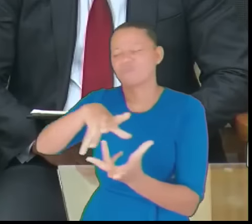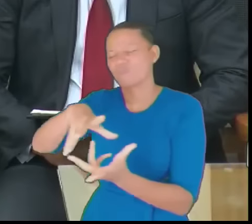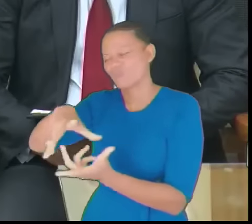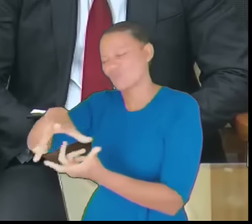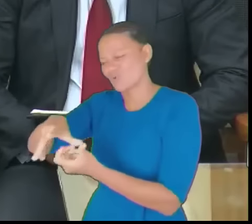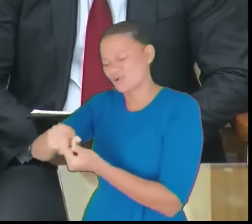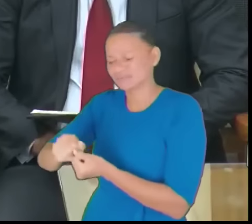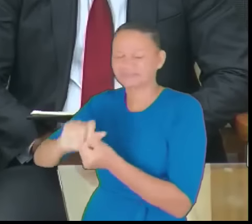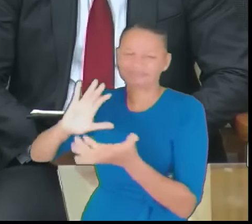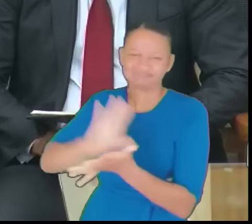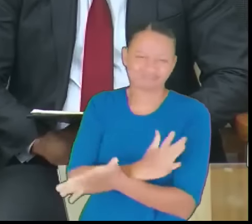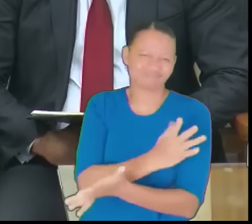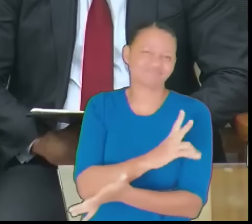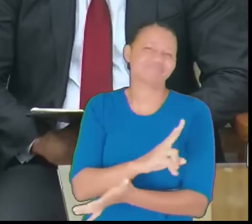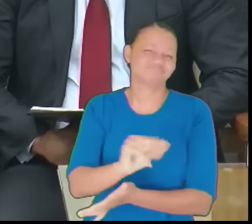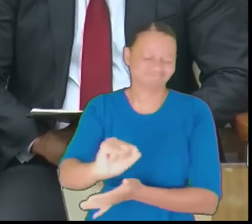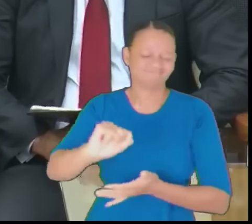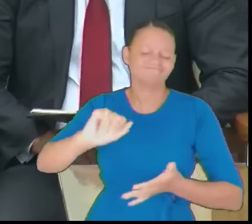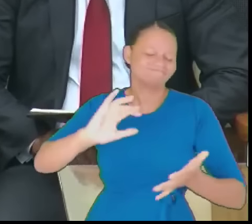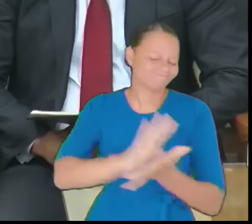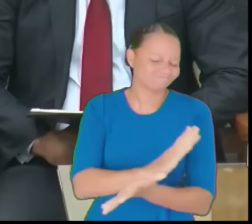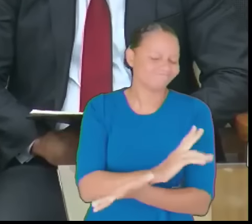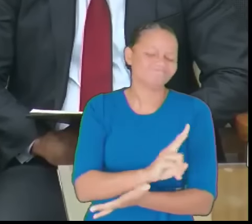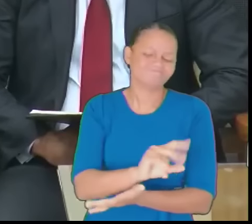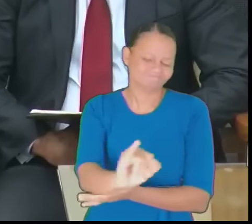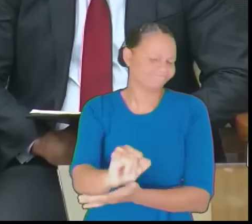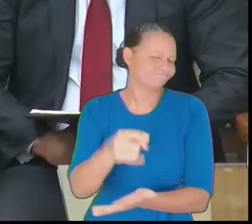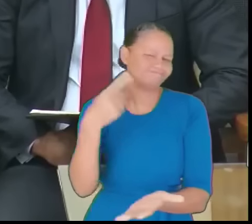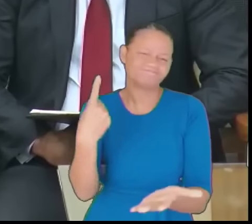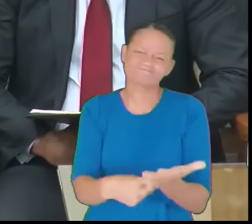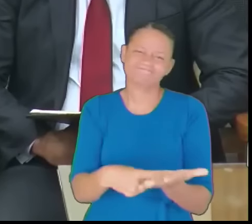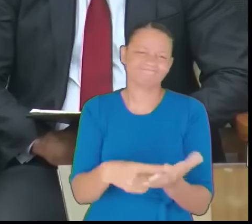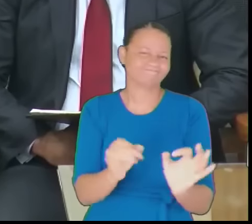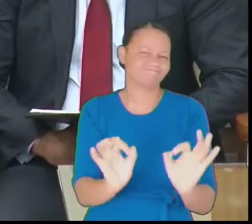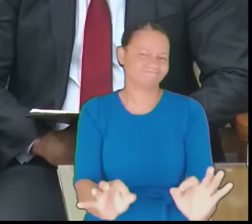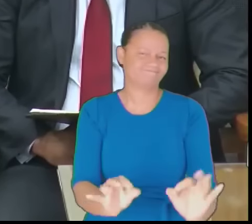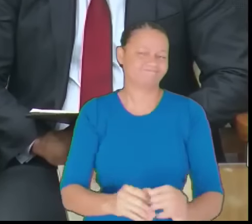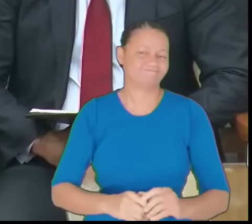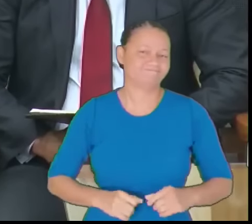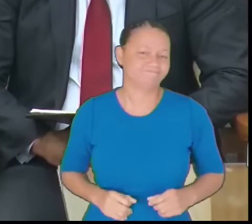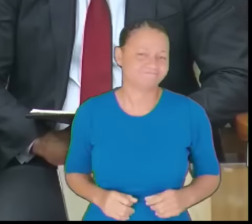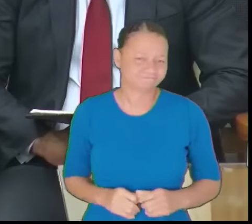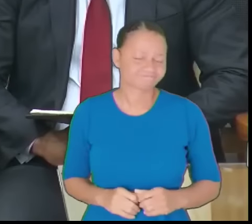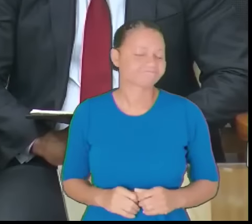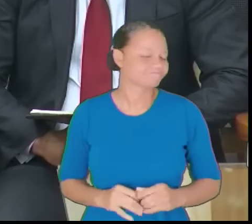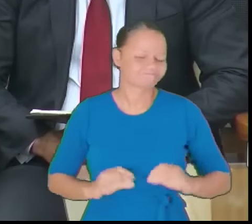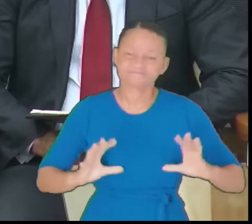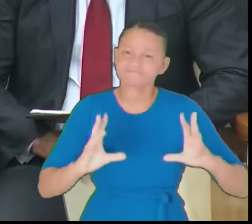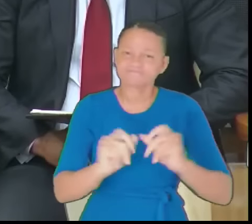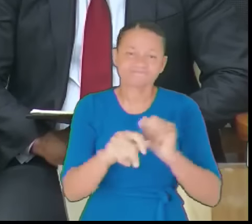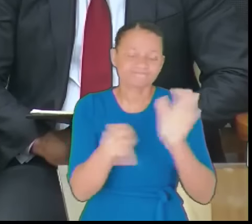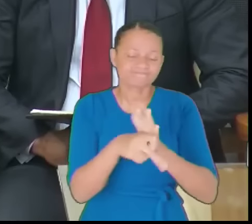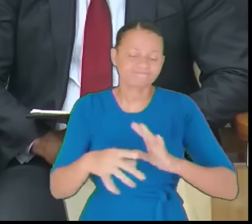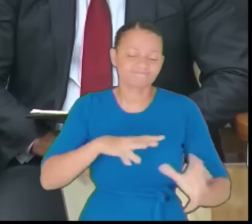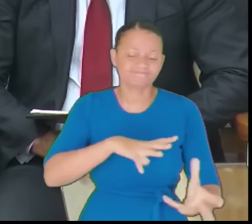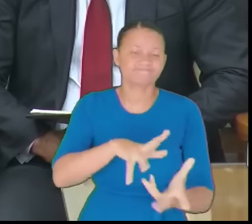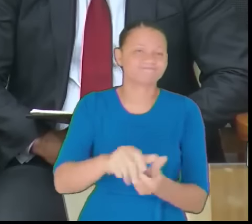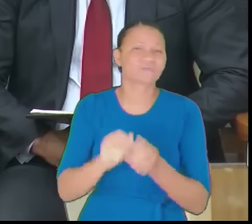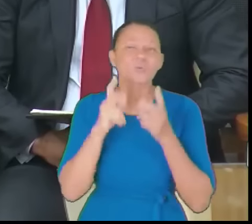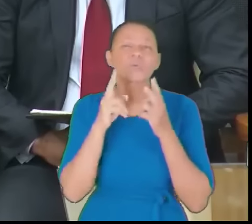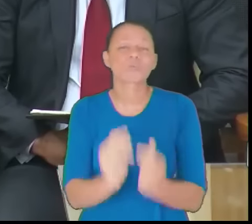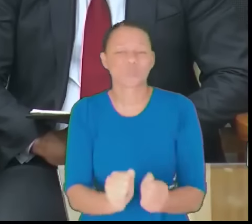à destruição. Tudo. Tudo neste mundo está fadado à destruição. Tudo neste mundo é como um móvel.